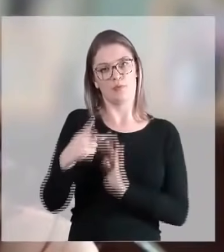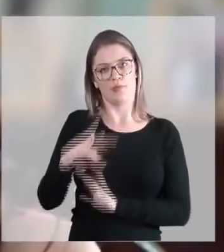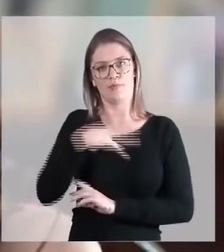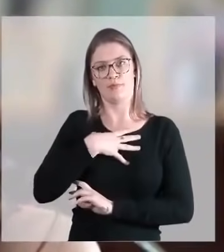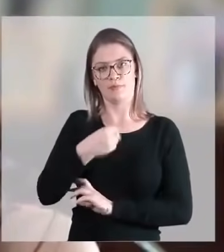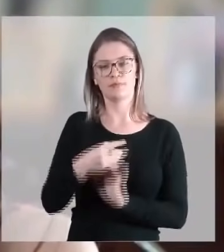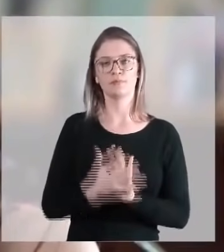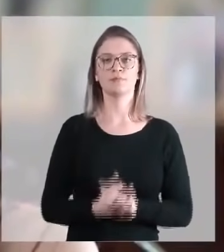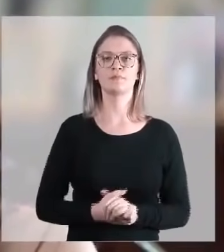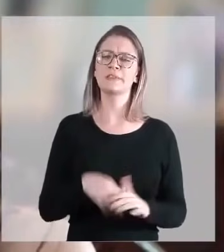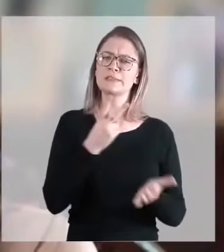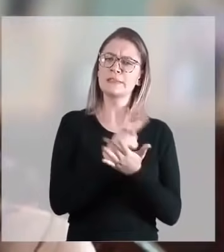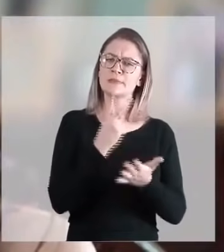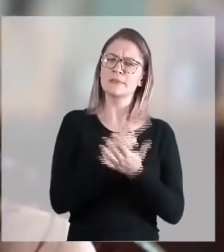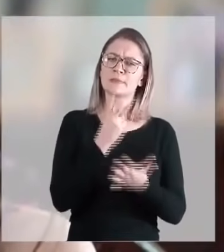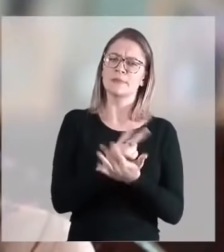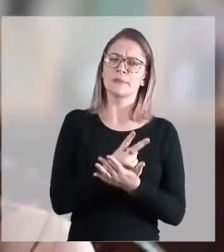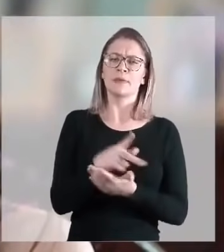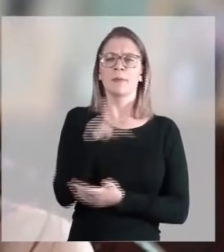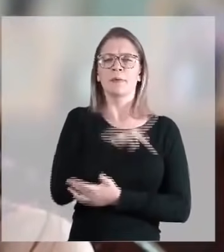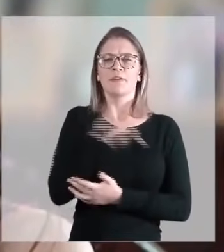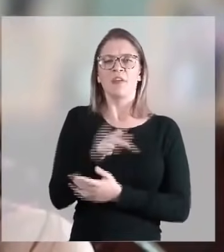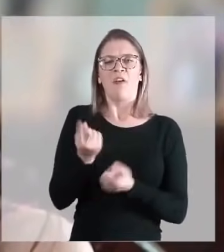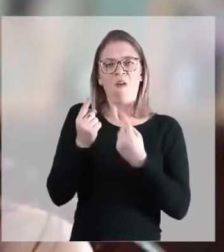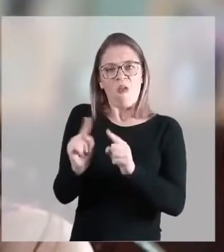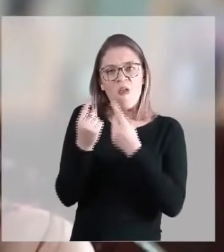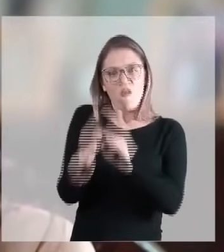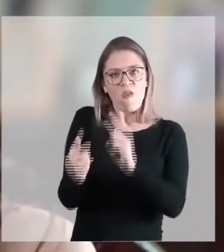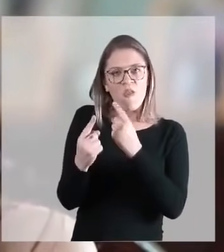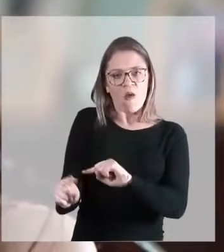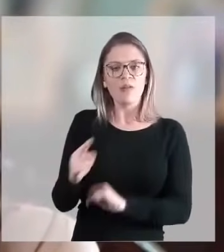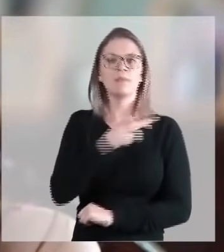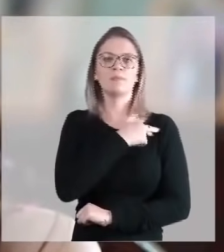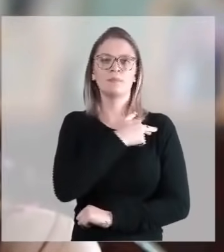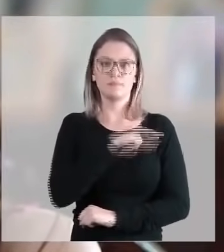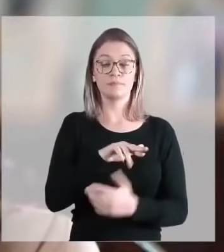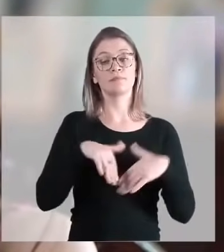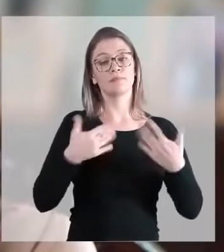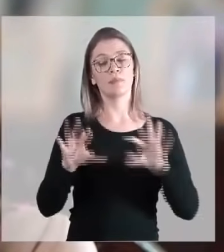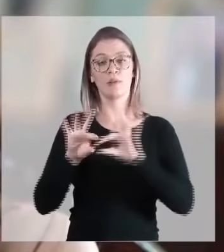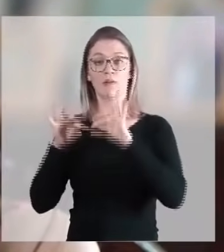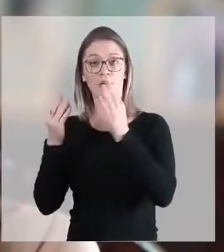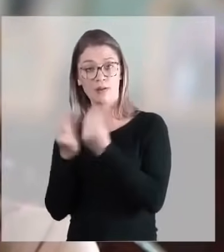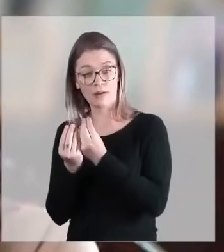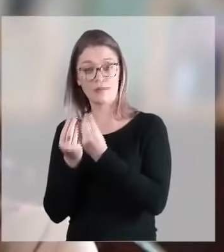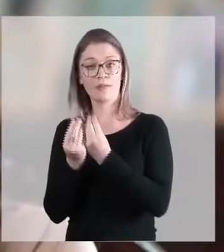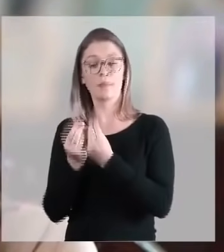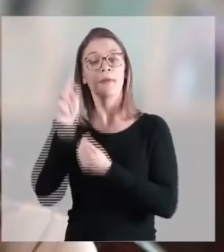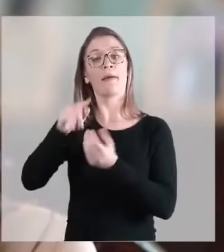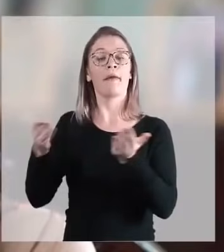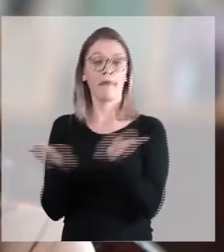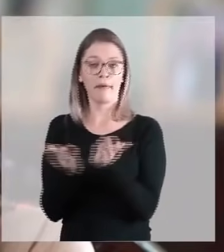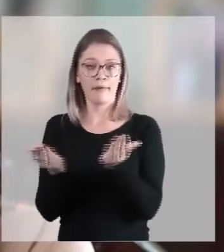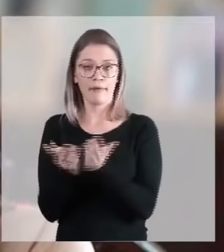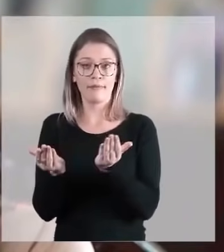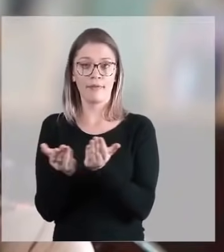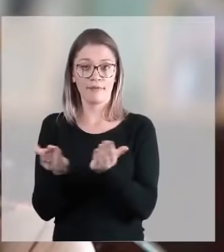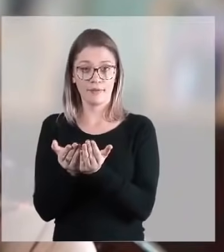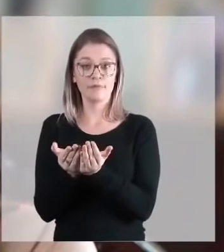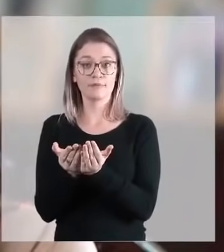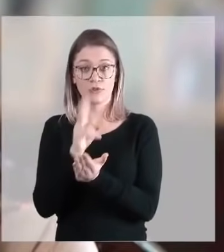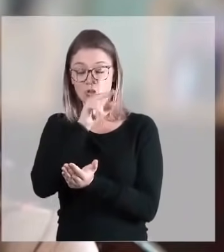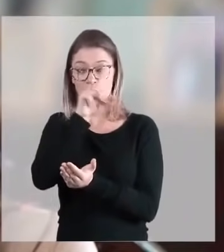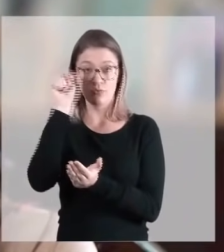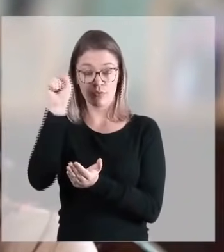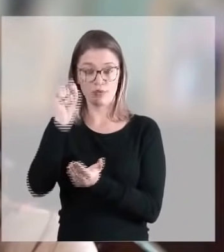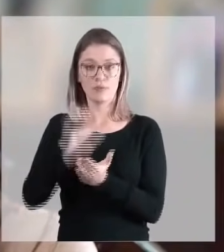Rosana gravou um vídeo indignado, publicou esse vídeo na internet, por causa do comportamento repetitivamente